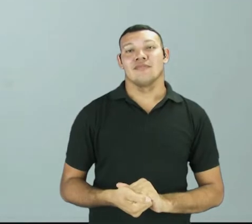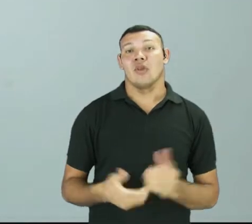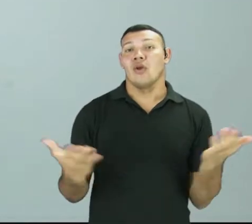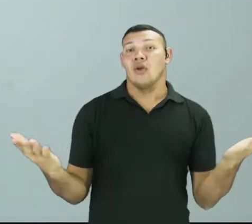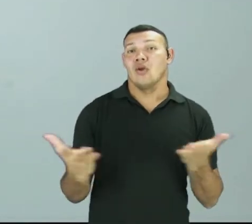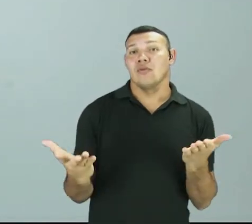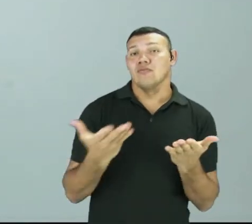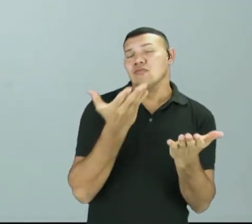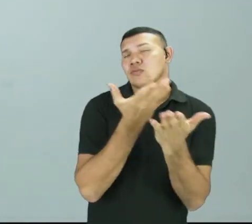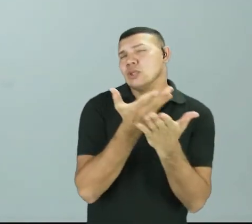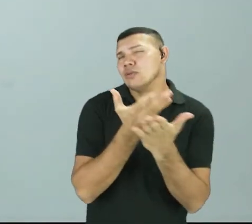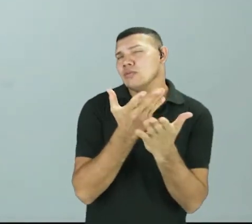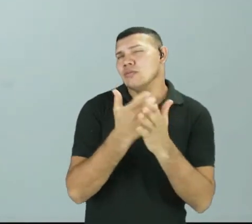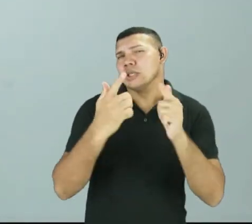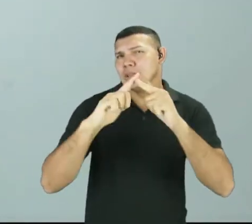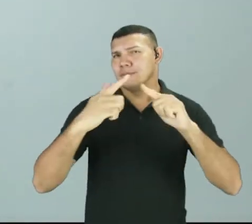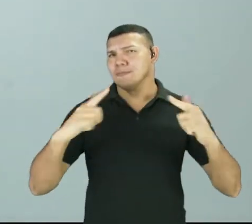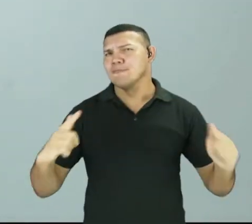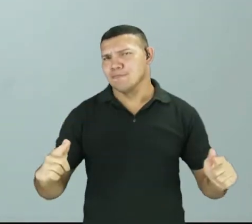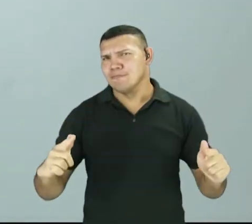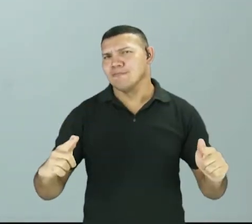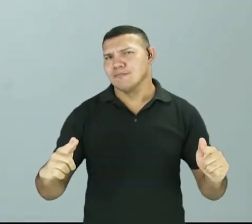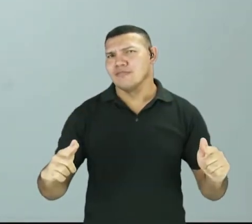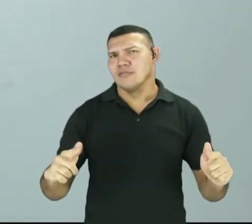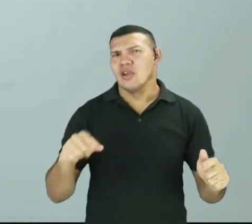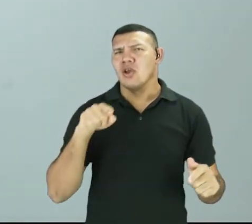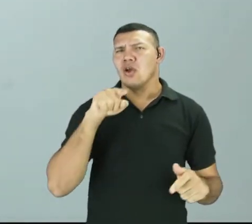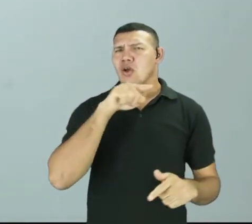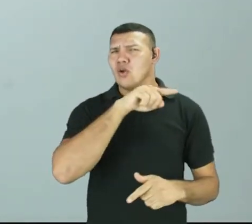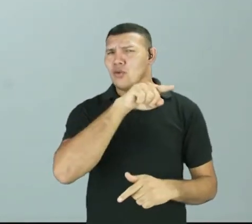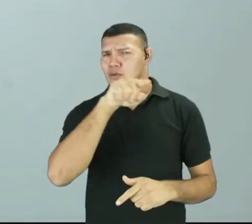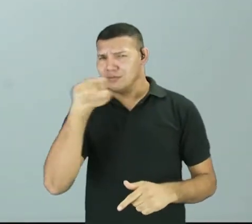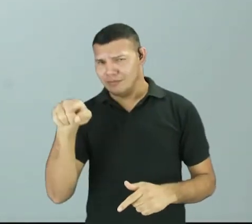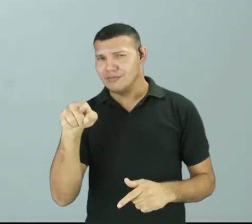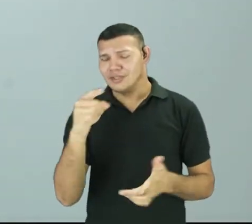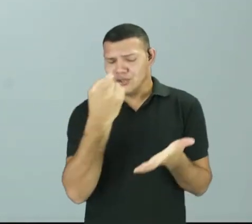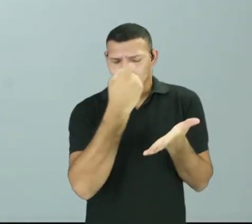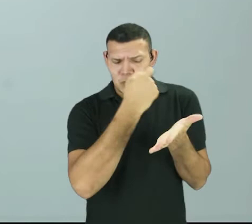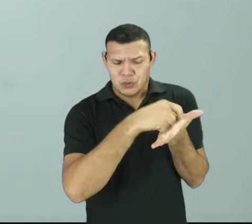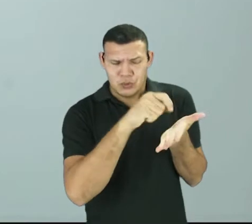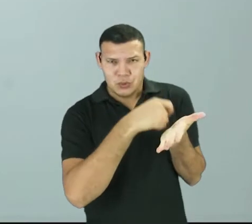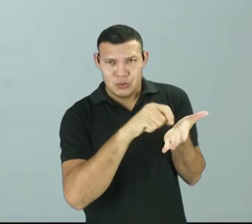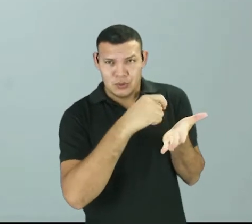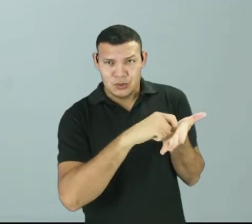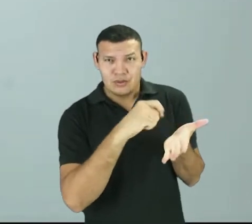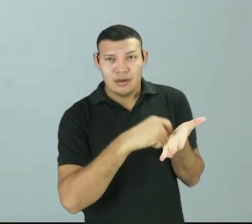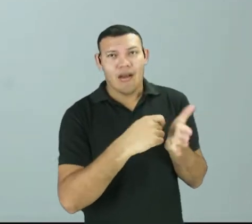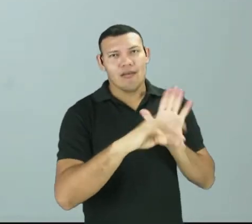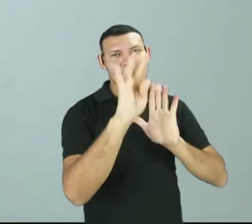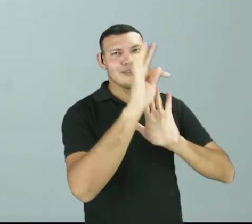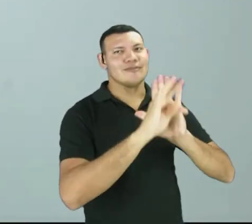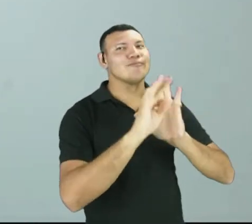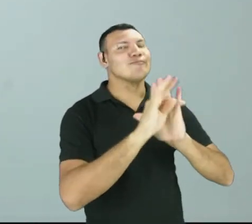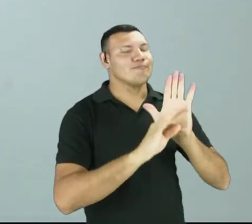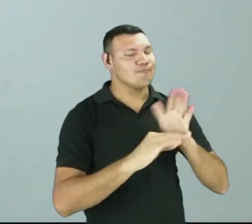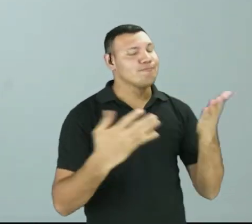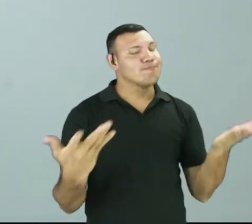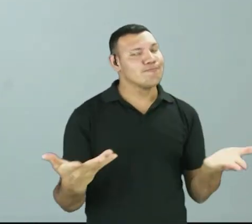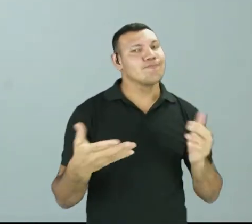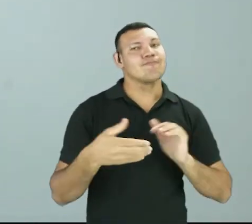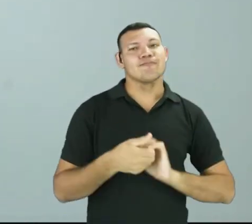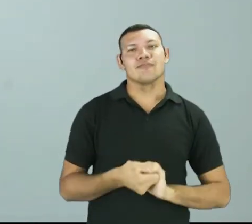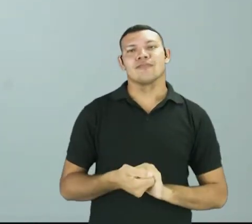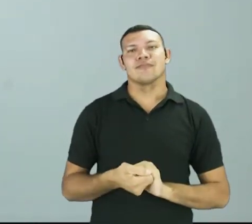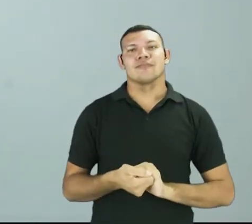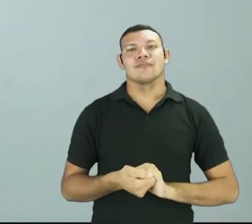um pouquinho de gramática, principalmente naquela parte que você vai produzir o seu texto, ou seja, aquela parte que você escreve um